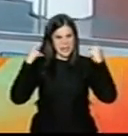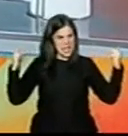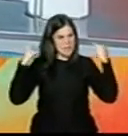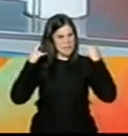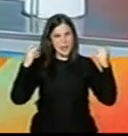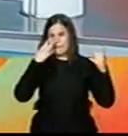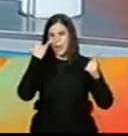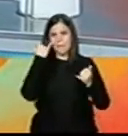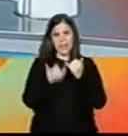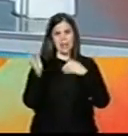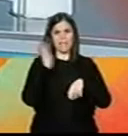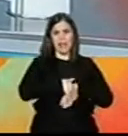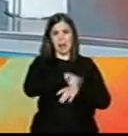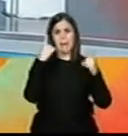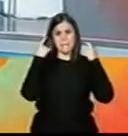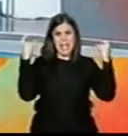Baza.